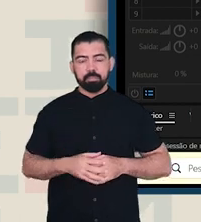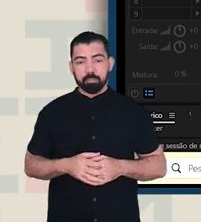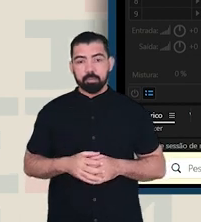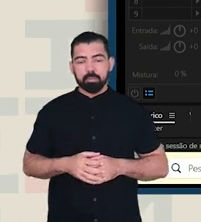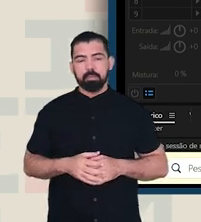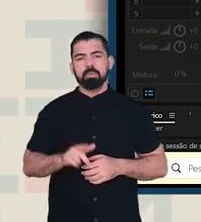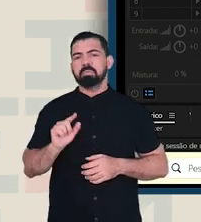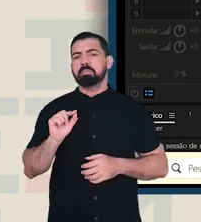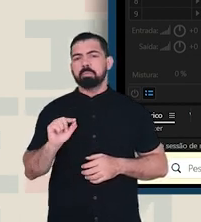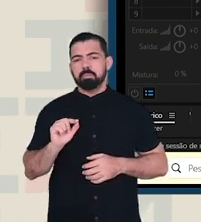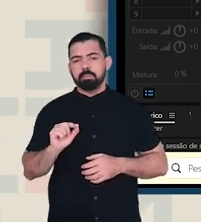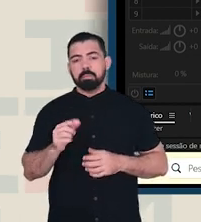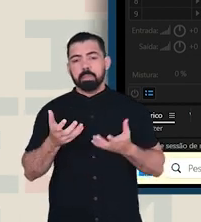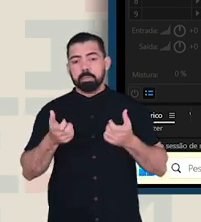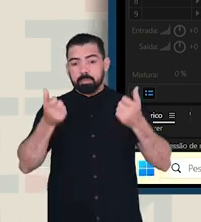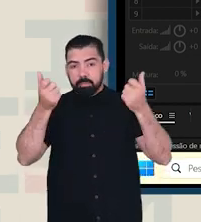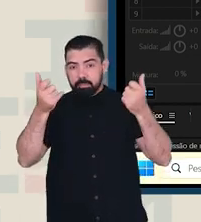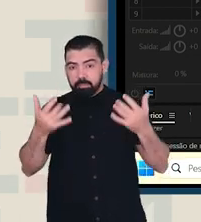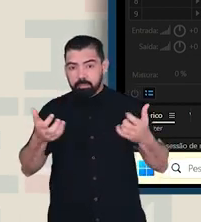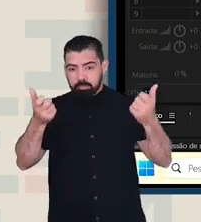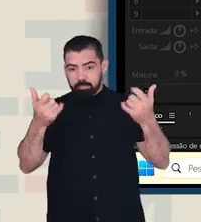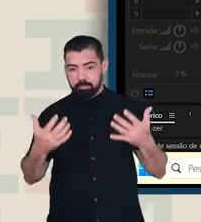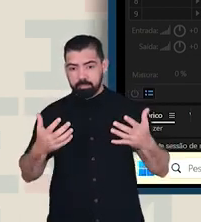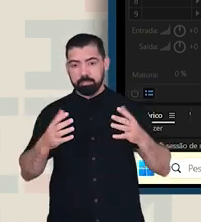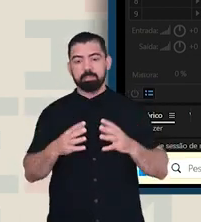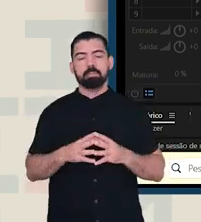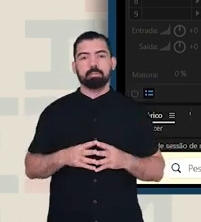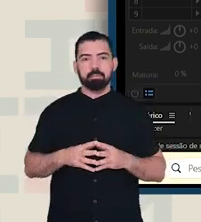E queria comentar um pouco desse